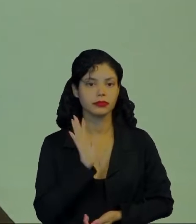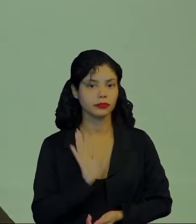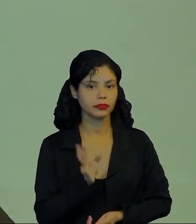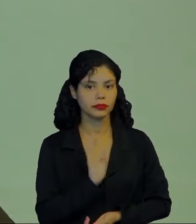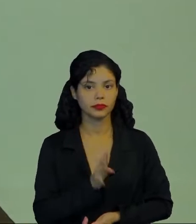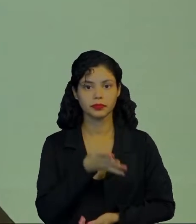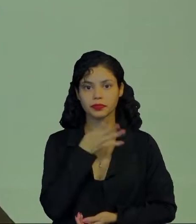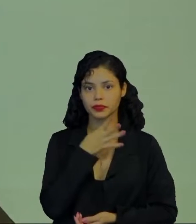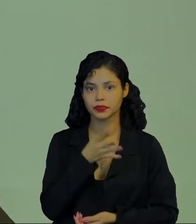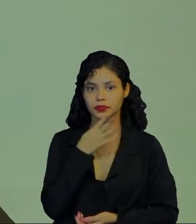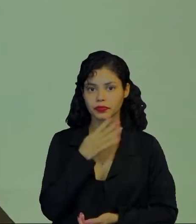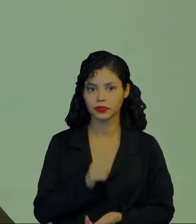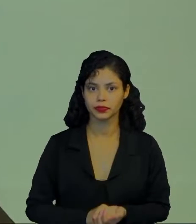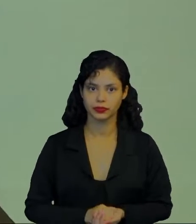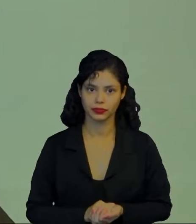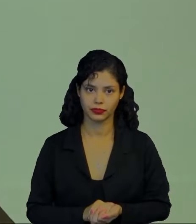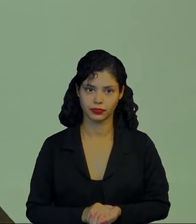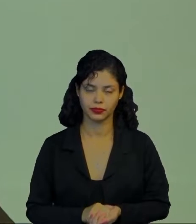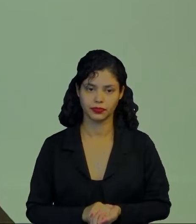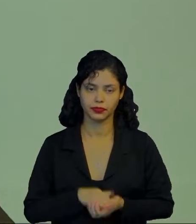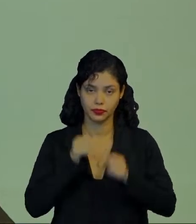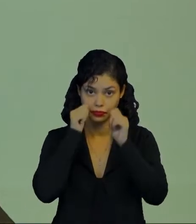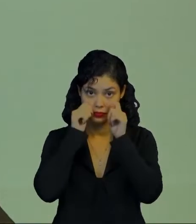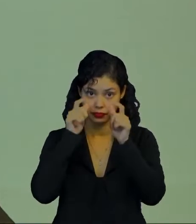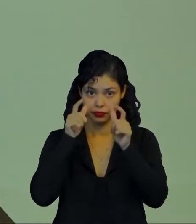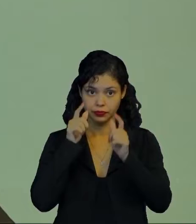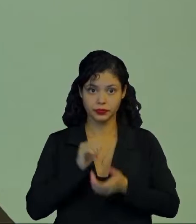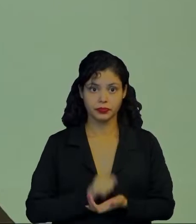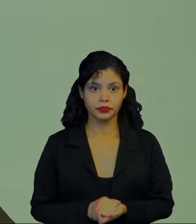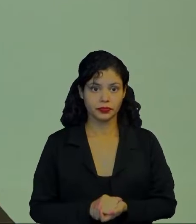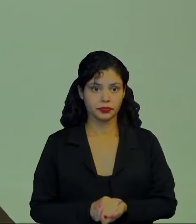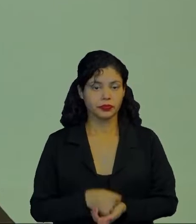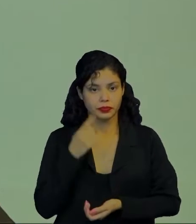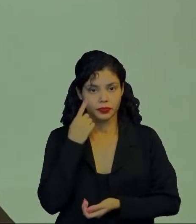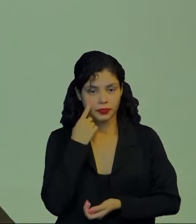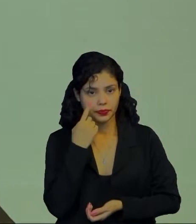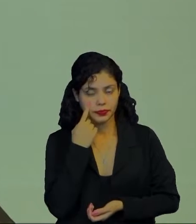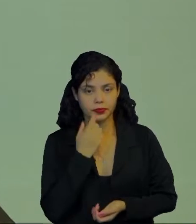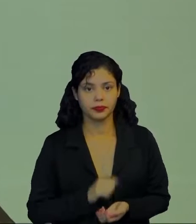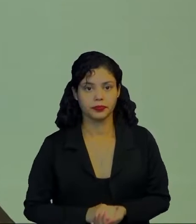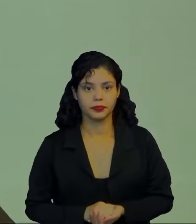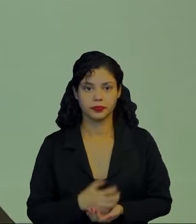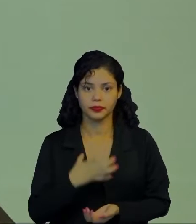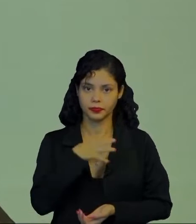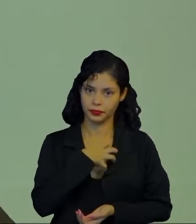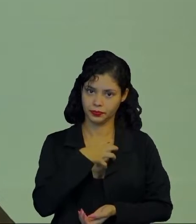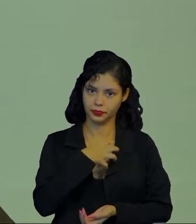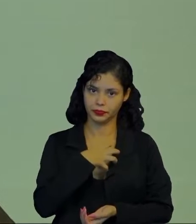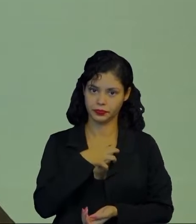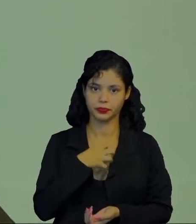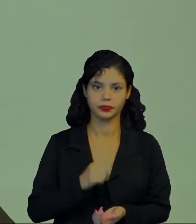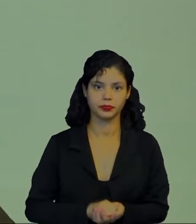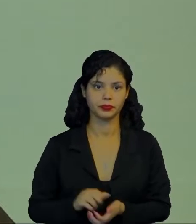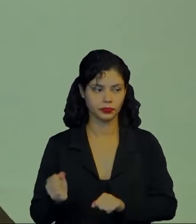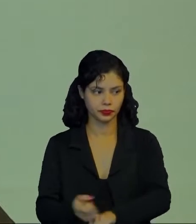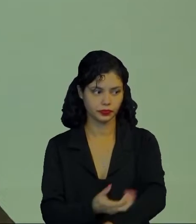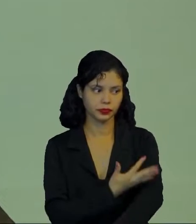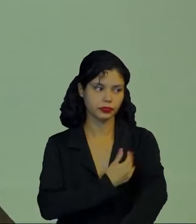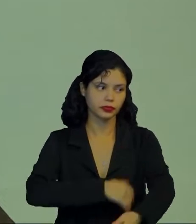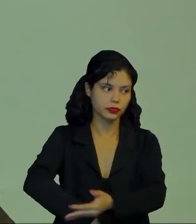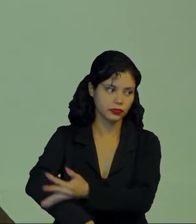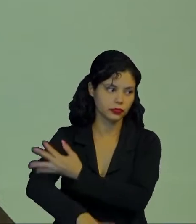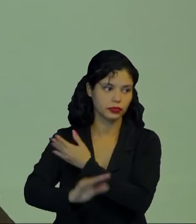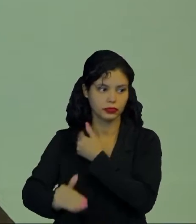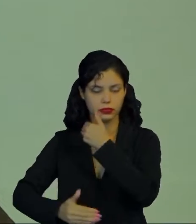um poema com bastante atenção? Então vocês já devem ter sentido essas emoções